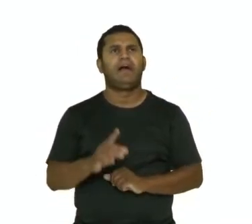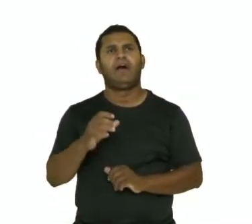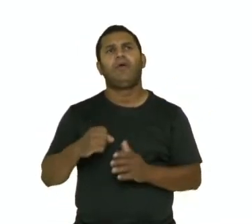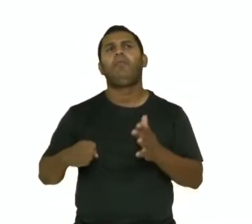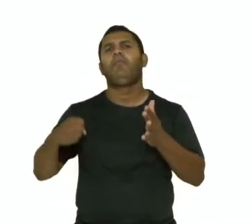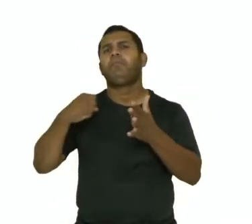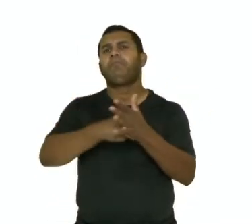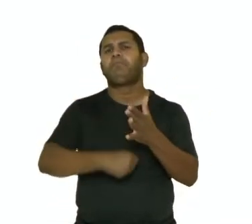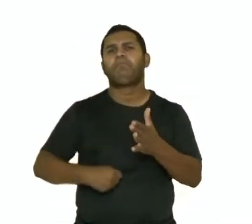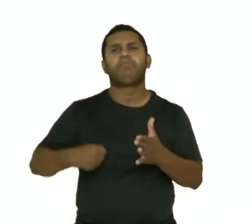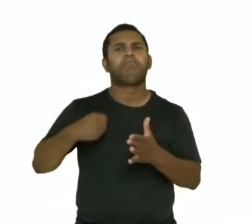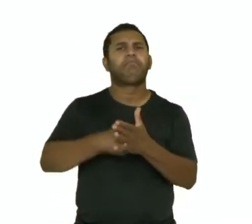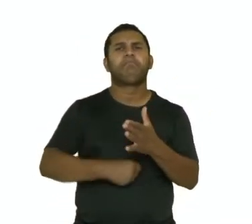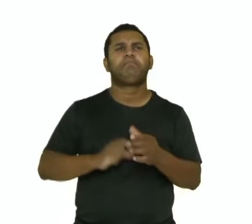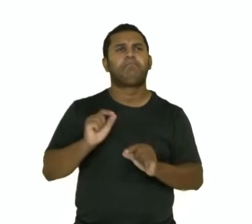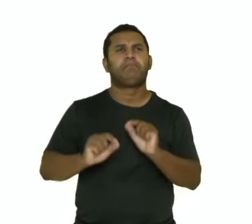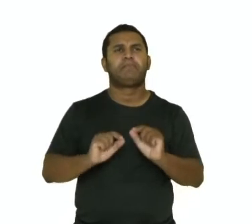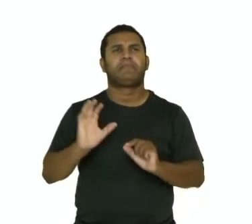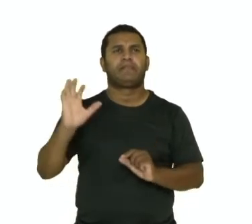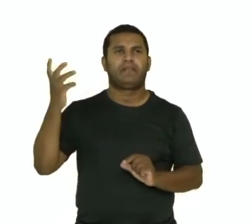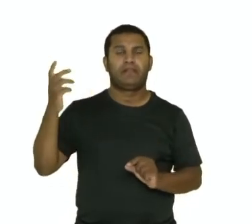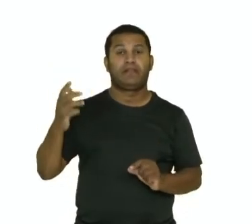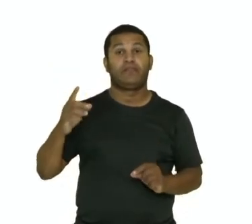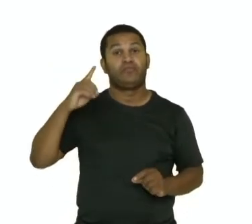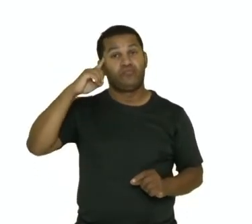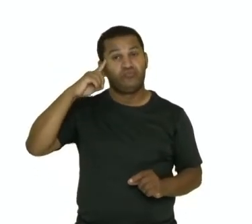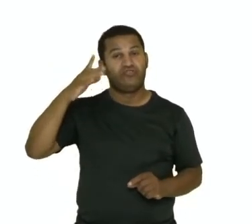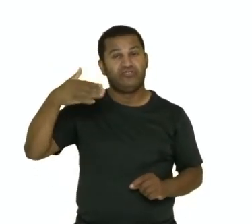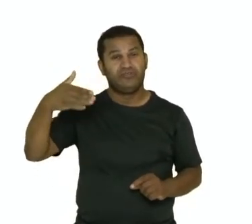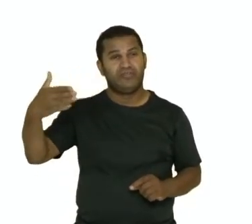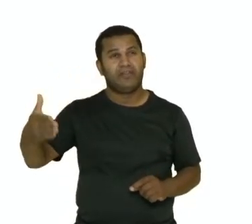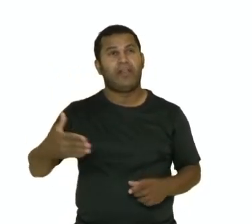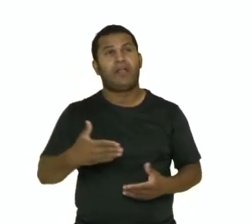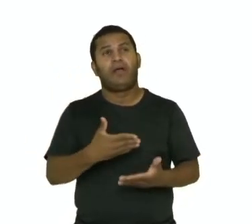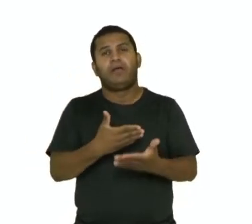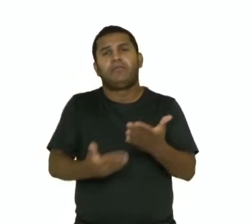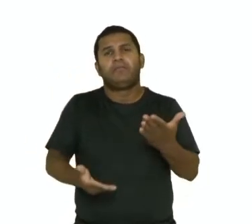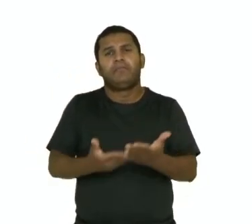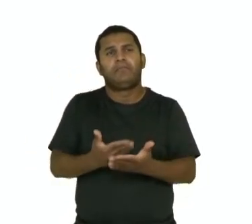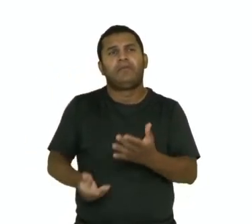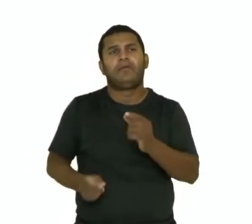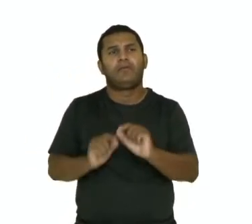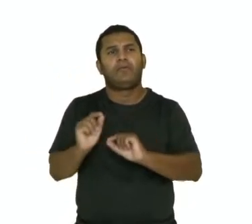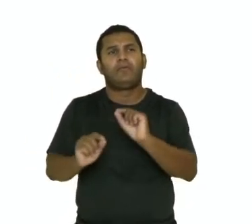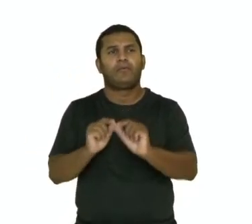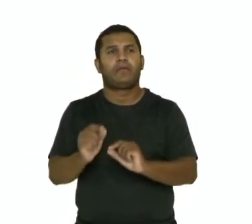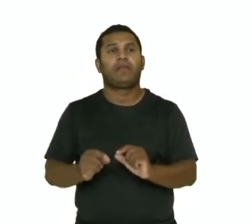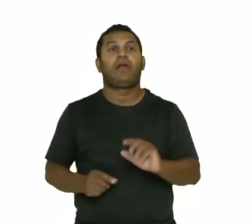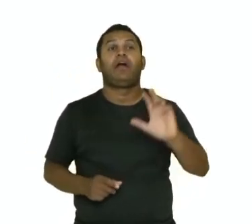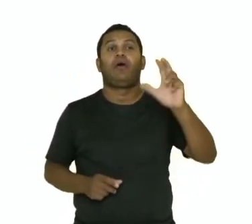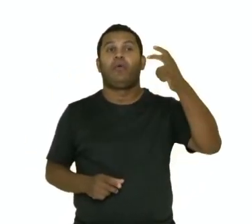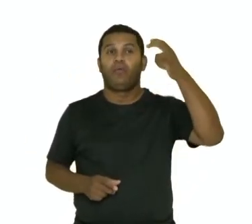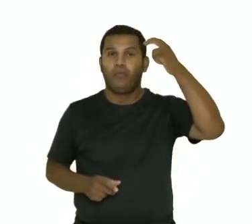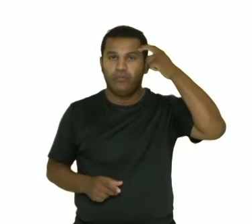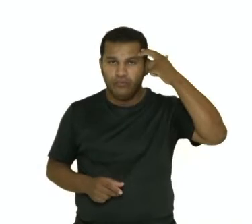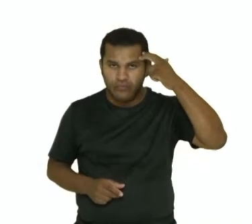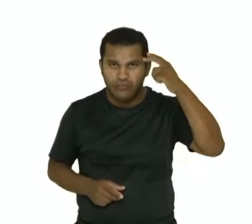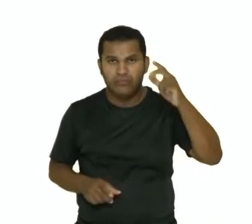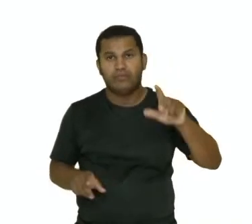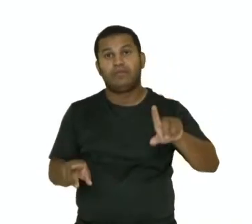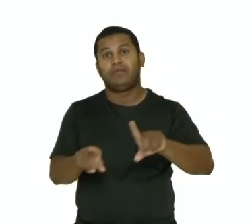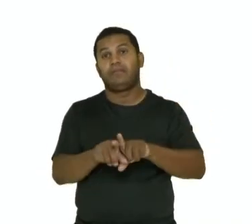continuidade de sua cultura e religiosidade. Tá? Aqui, ó, o quadro A Virgem del Cerro, né, que integra